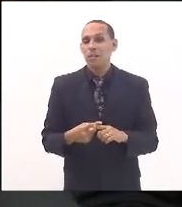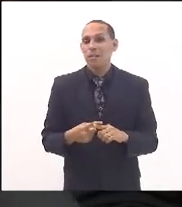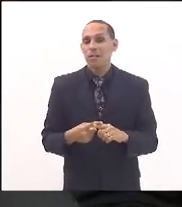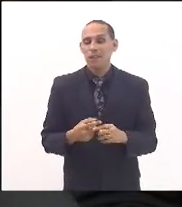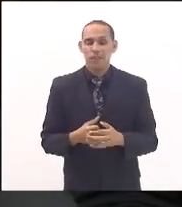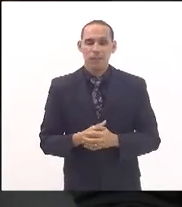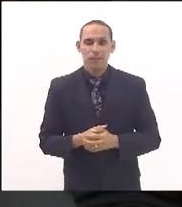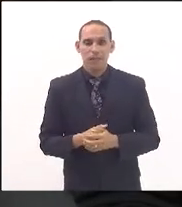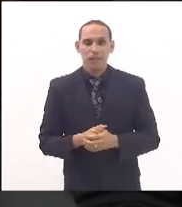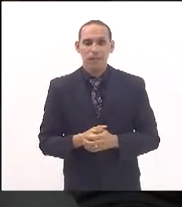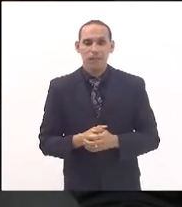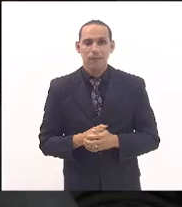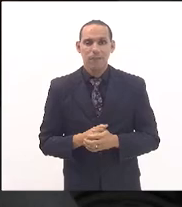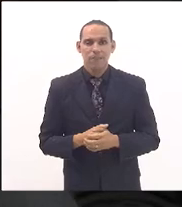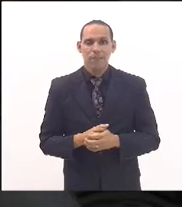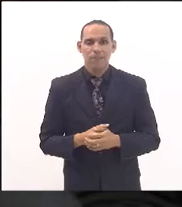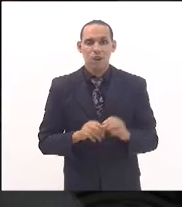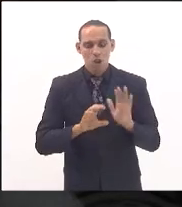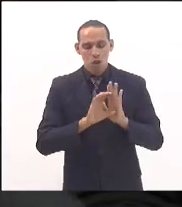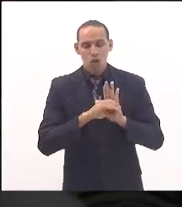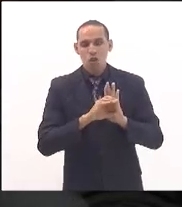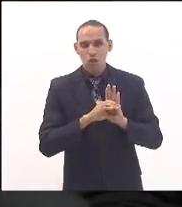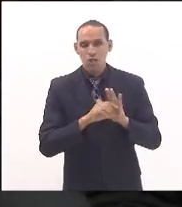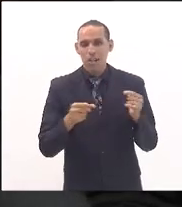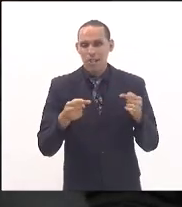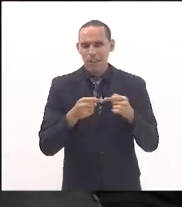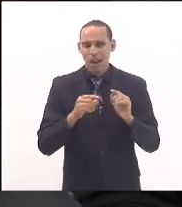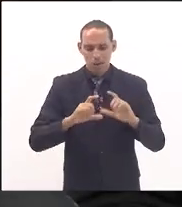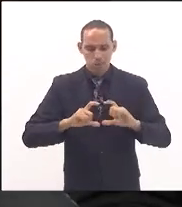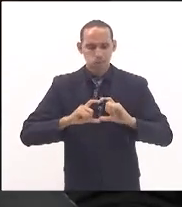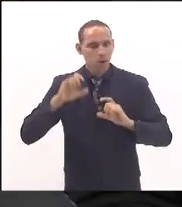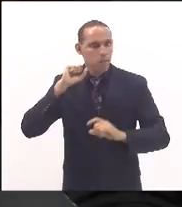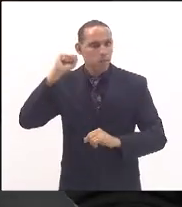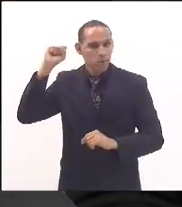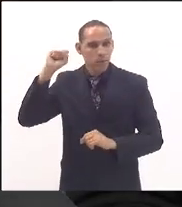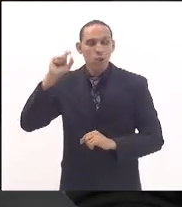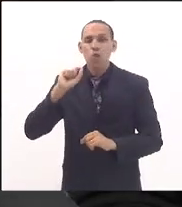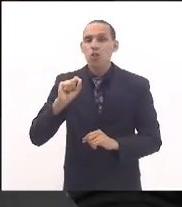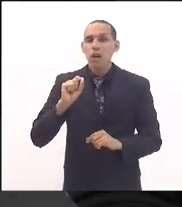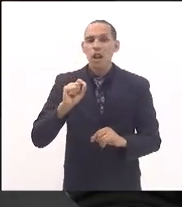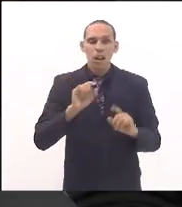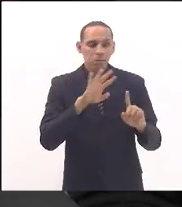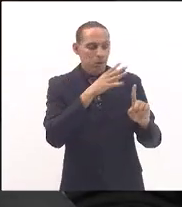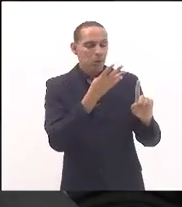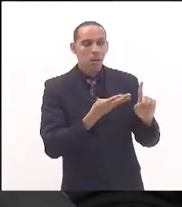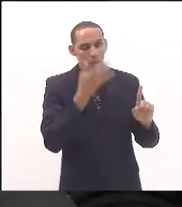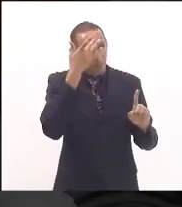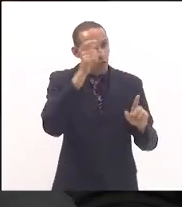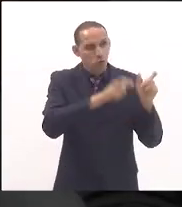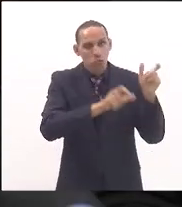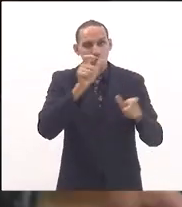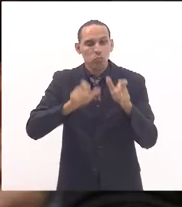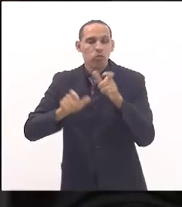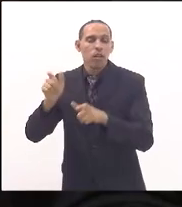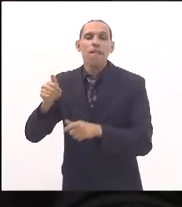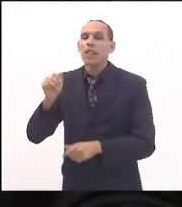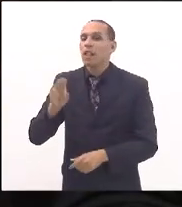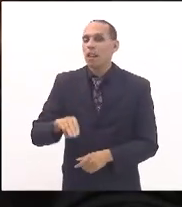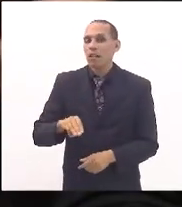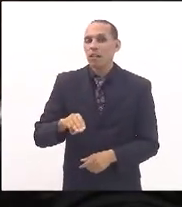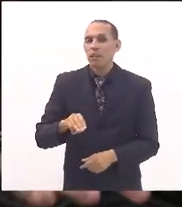reza o conceito da medalha de Tiradentes de homenagear aqueles que